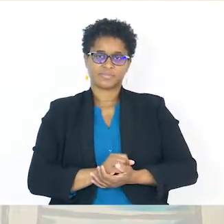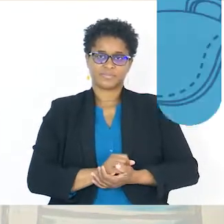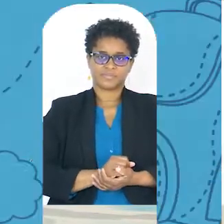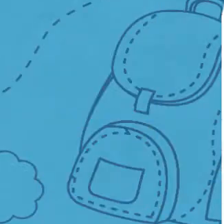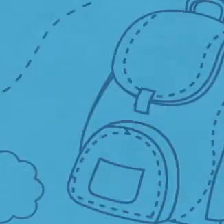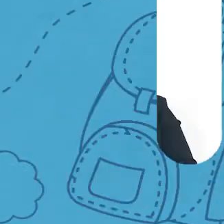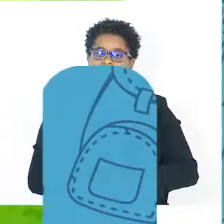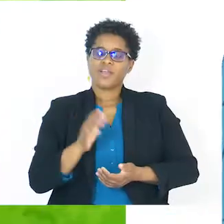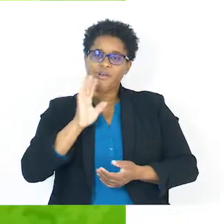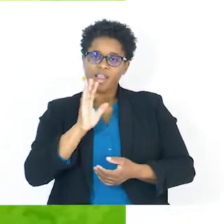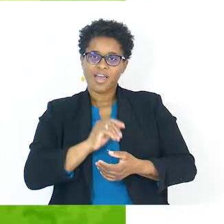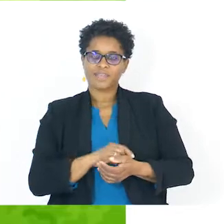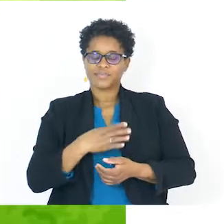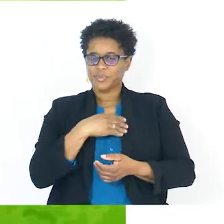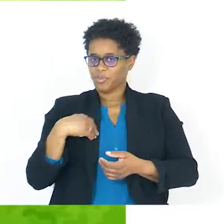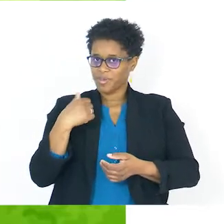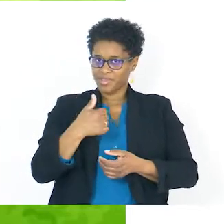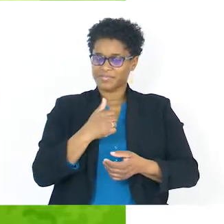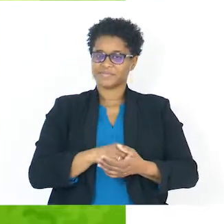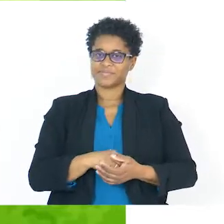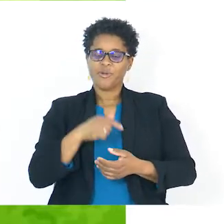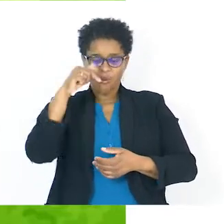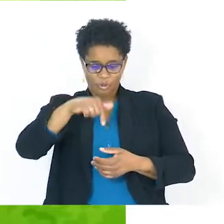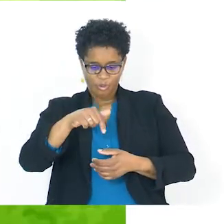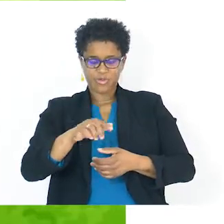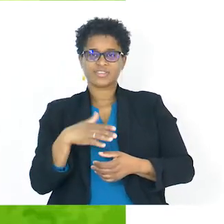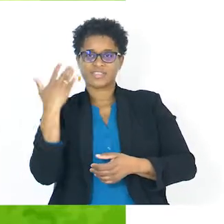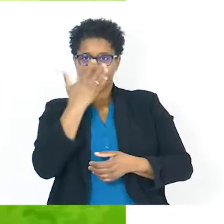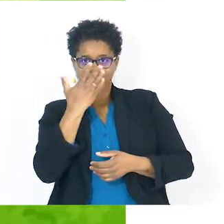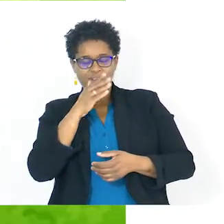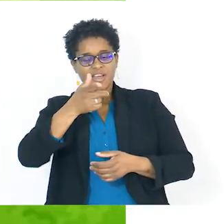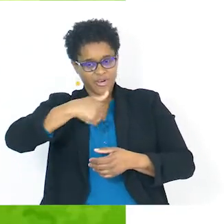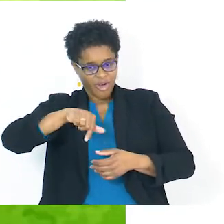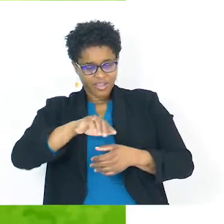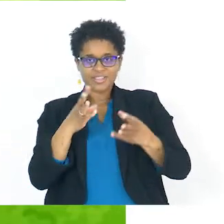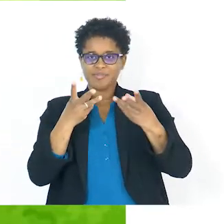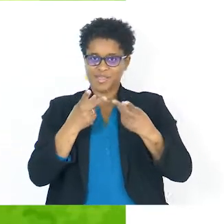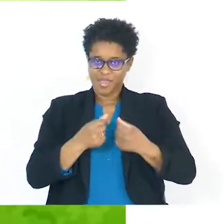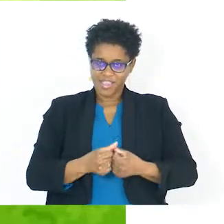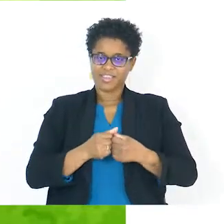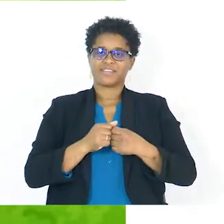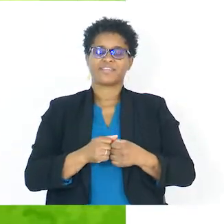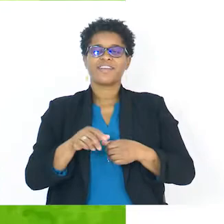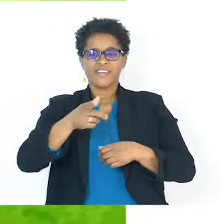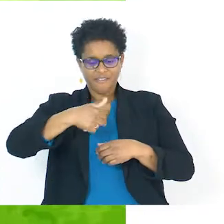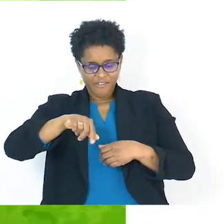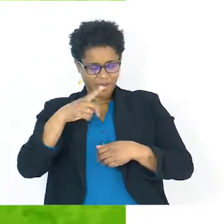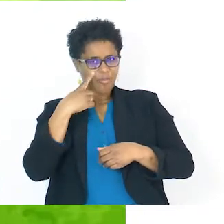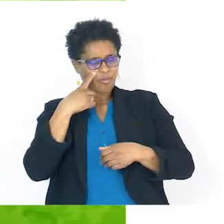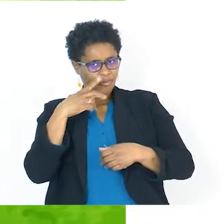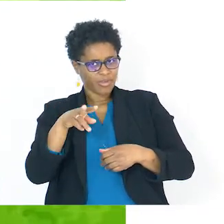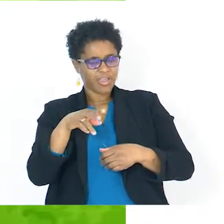precisar. Olá, tudo bem? Hoje, na nossa aula de matemática,